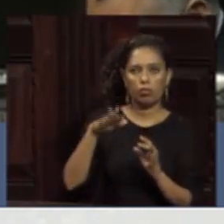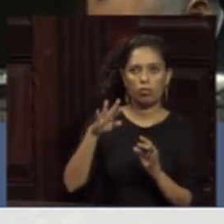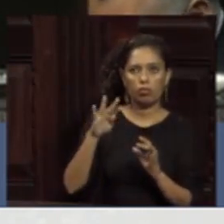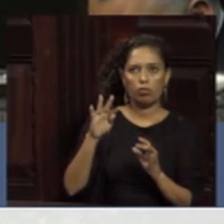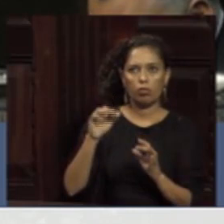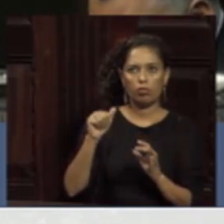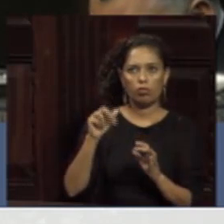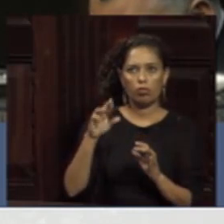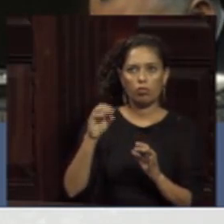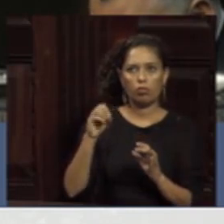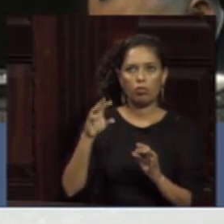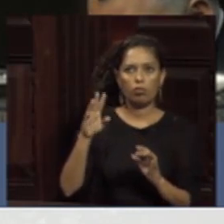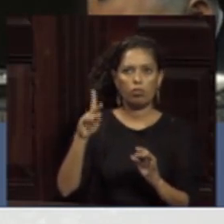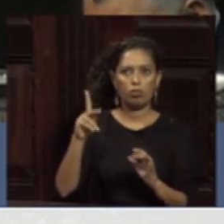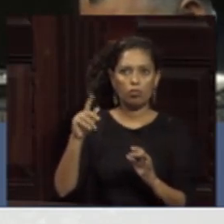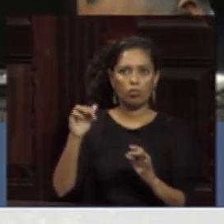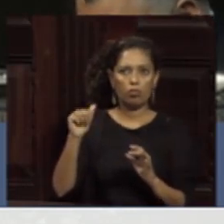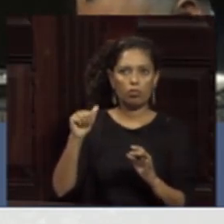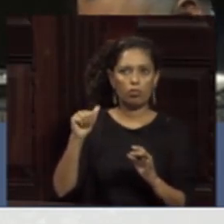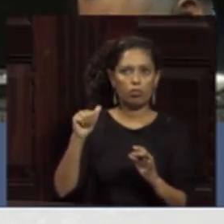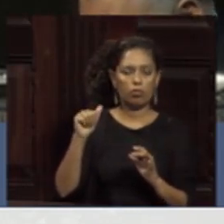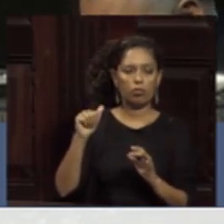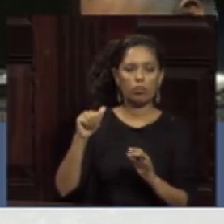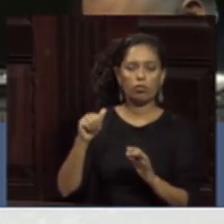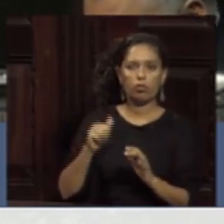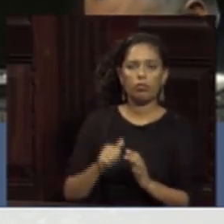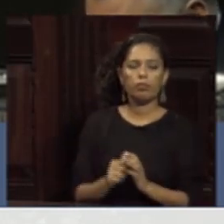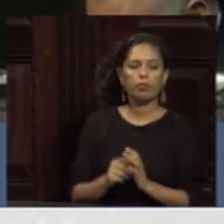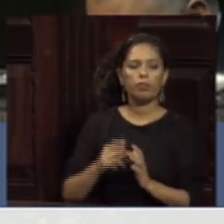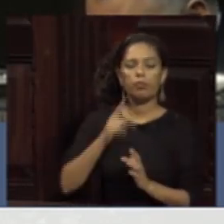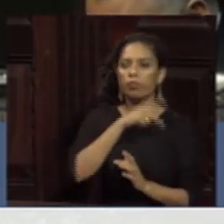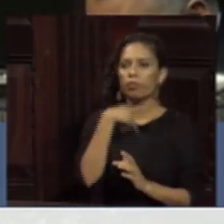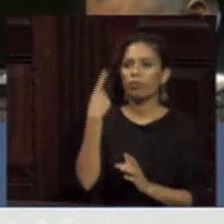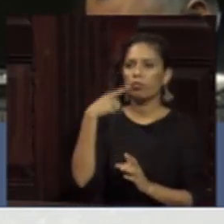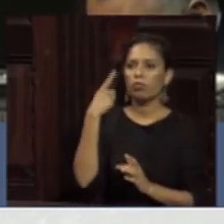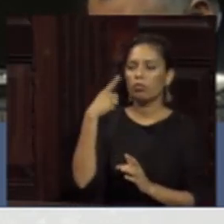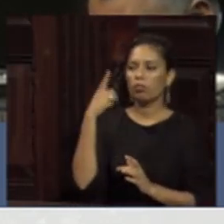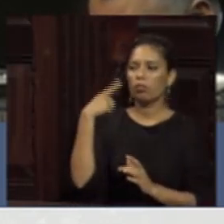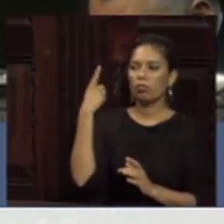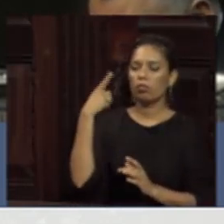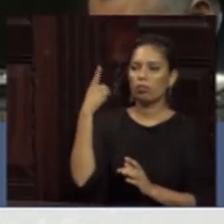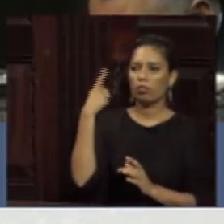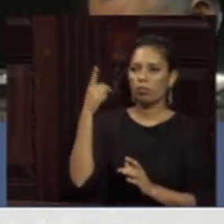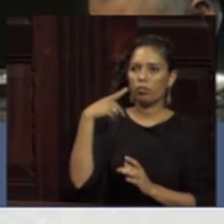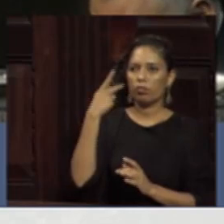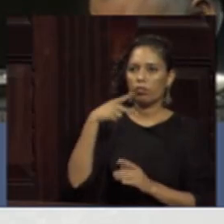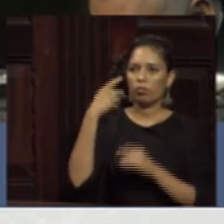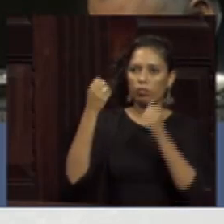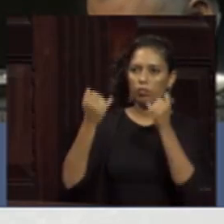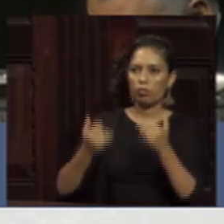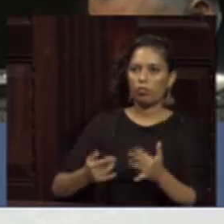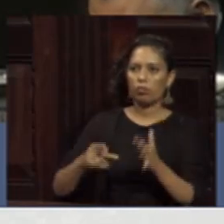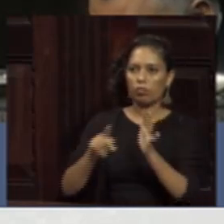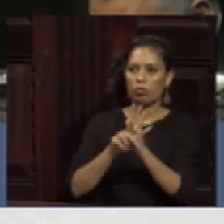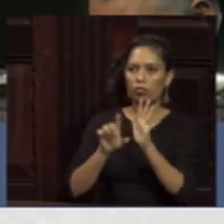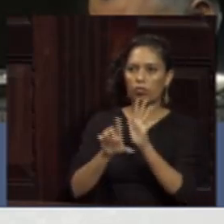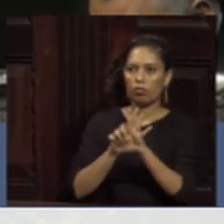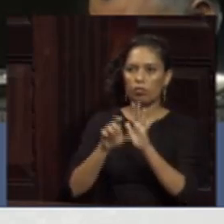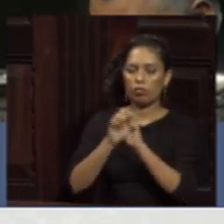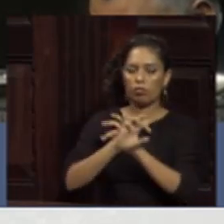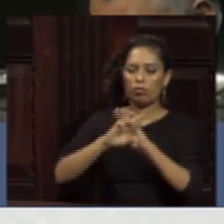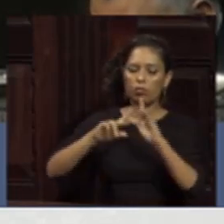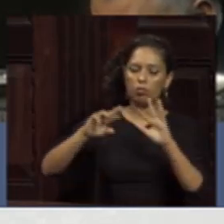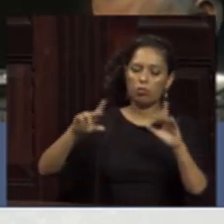lei 7013/26 de maio de 2015, que torna obrigatória a divulgação do serviço Viva Voz 132 do governo federal, que orienta e